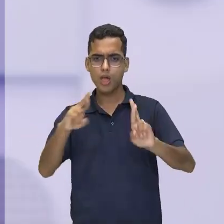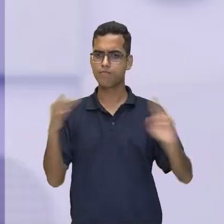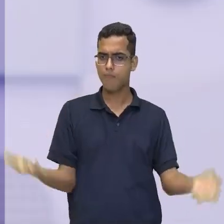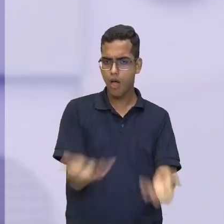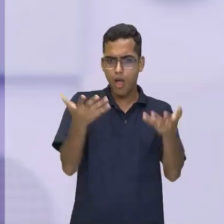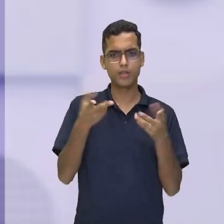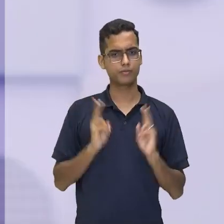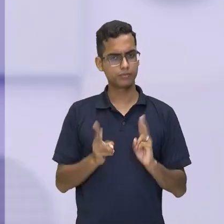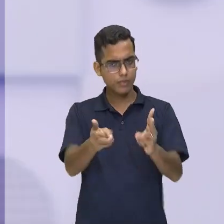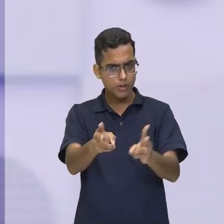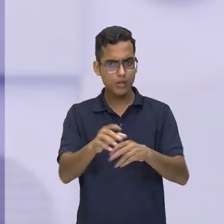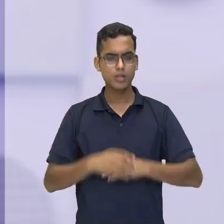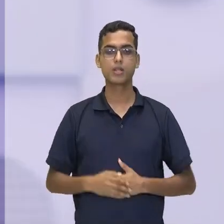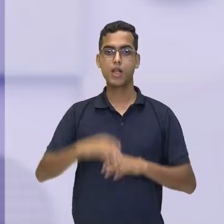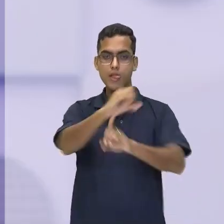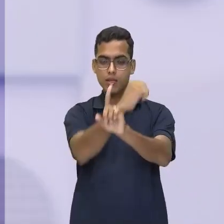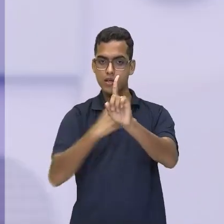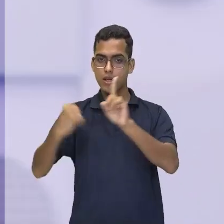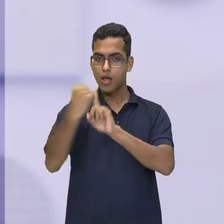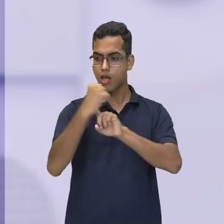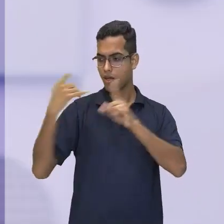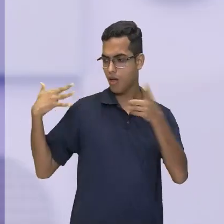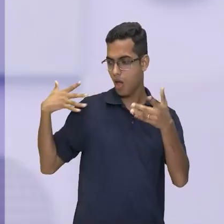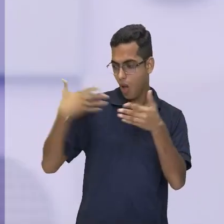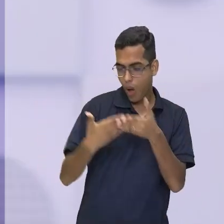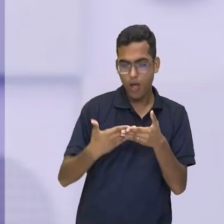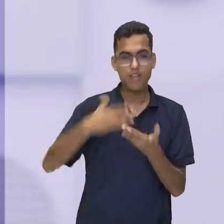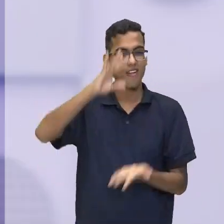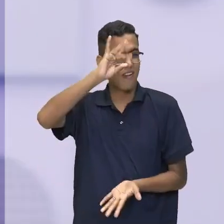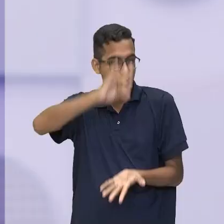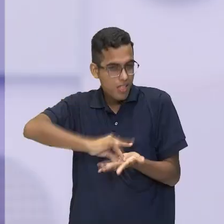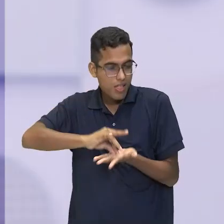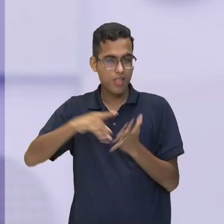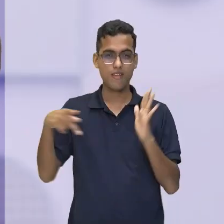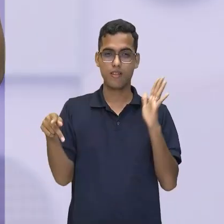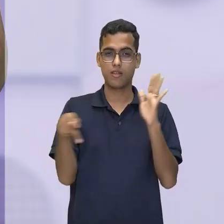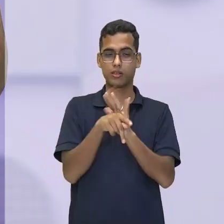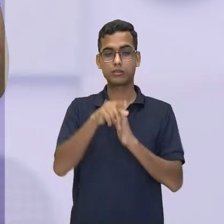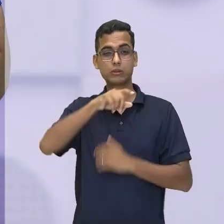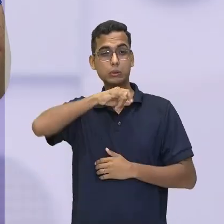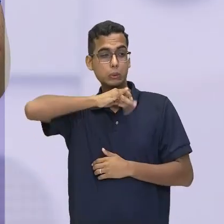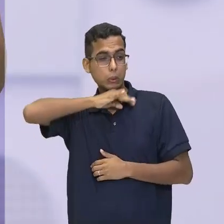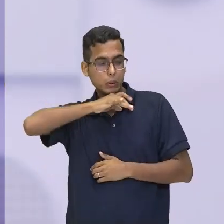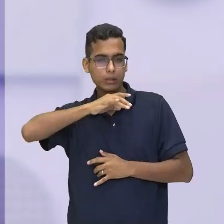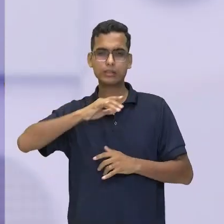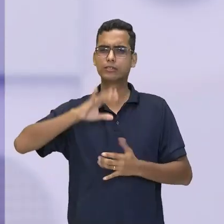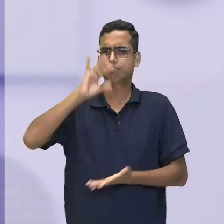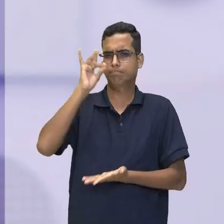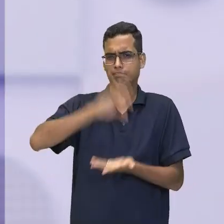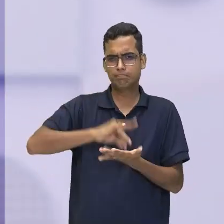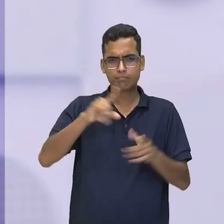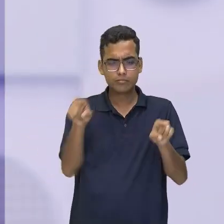coisas, porque senão a sociedade vai ficar insuportável, né? Vai ser muito difícil você